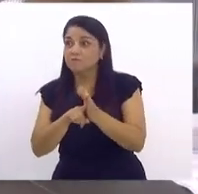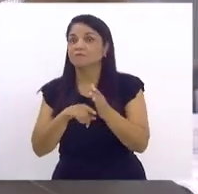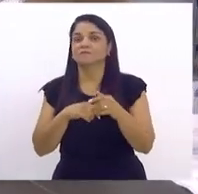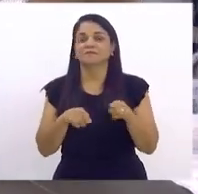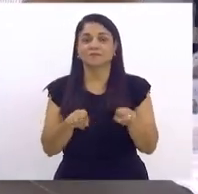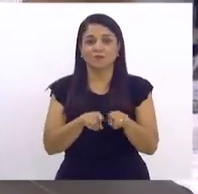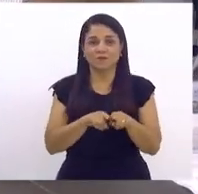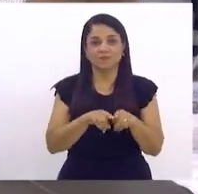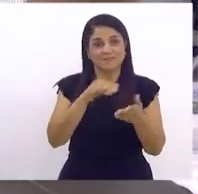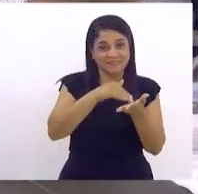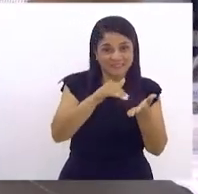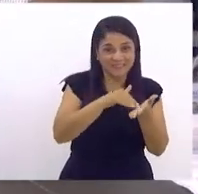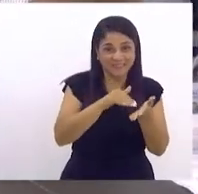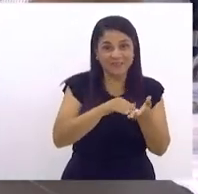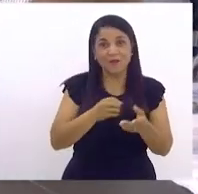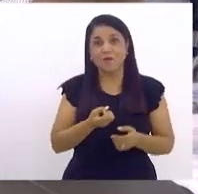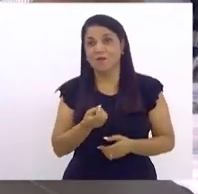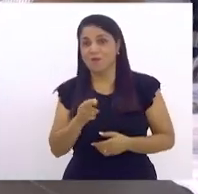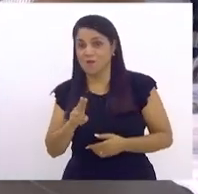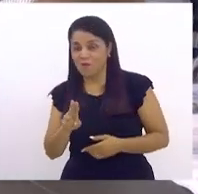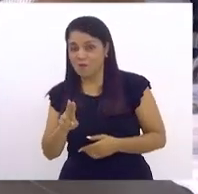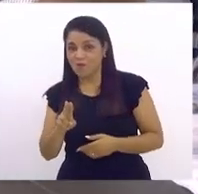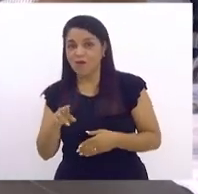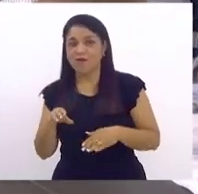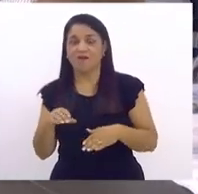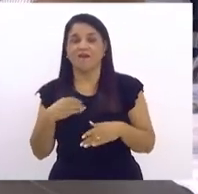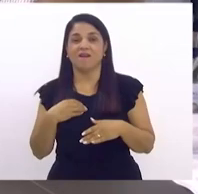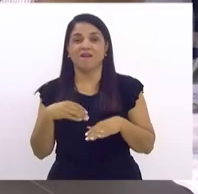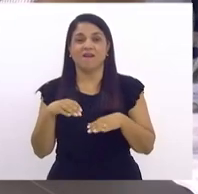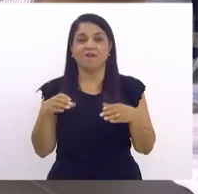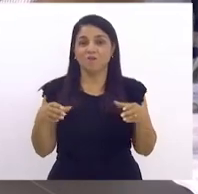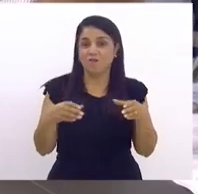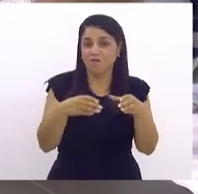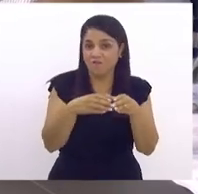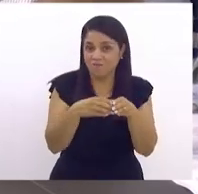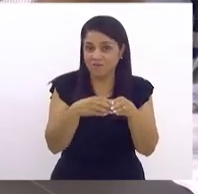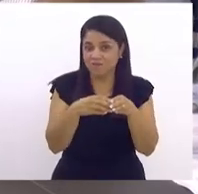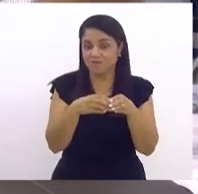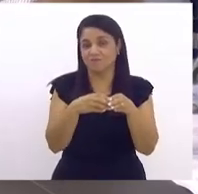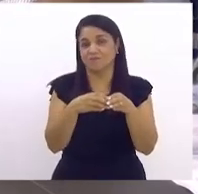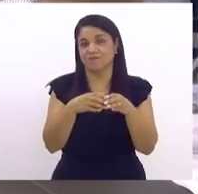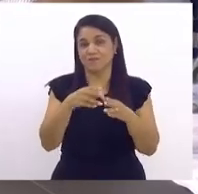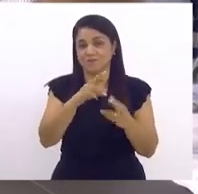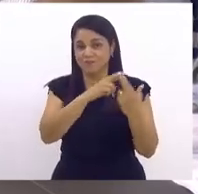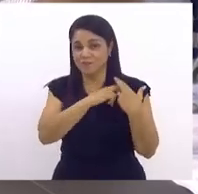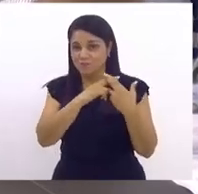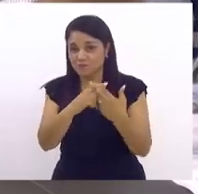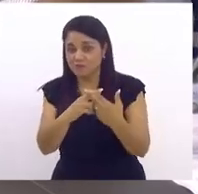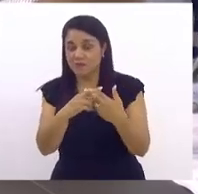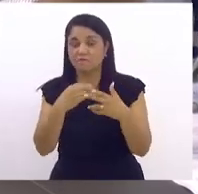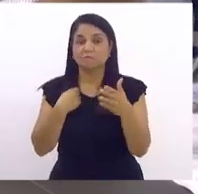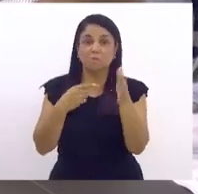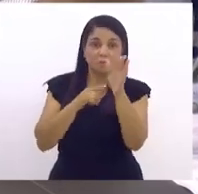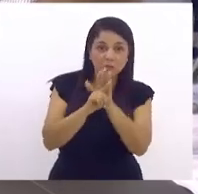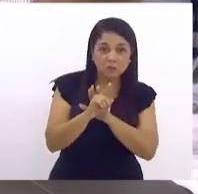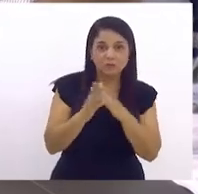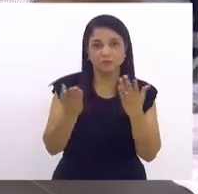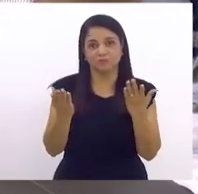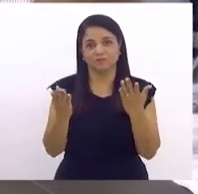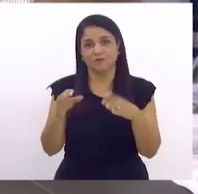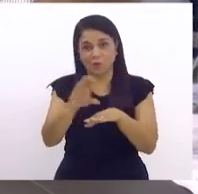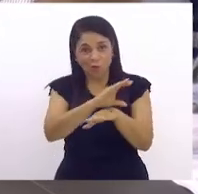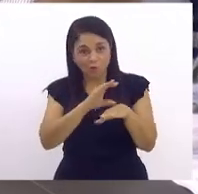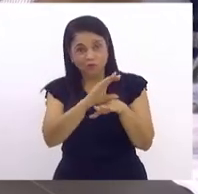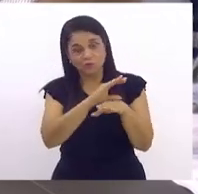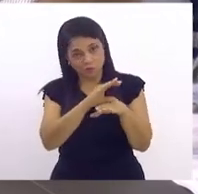então esperar que a comissão correspondente adeque ou questione. Constitucional é